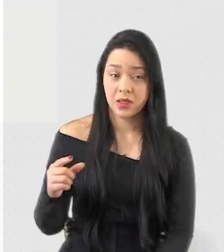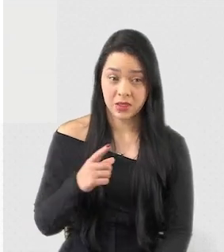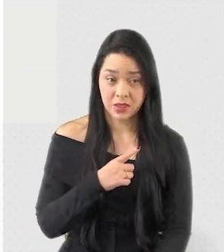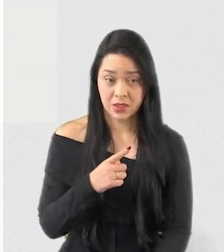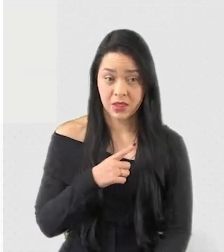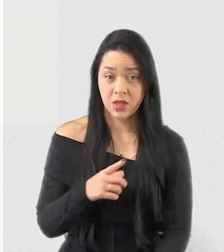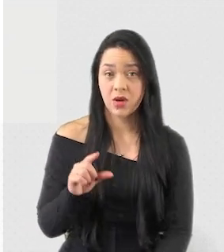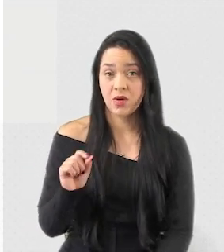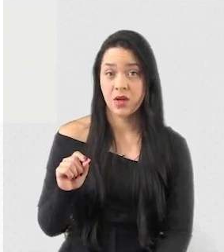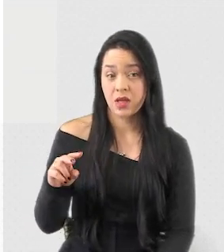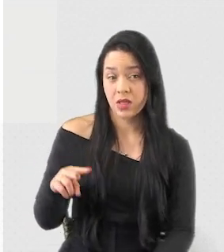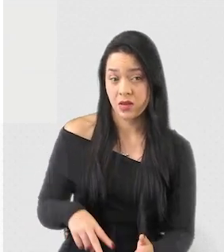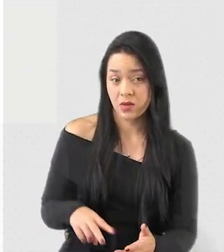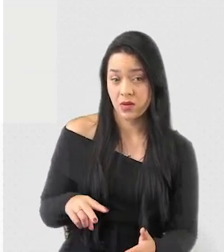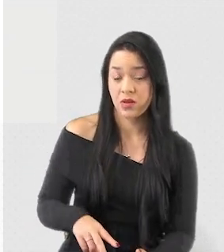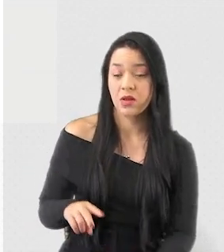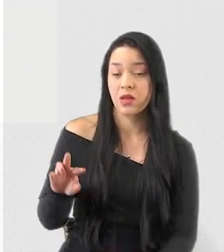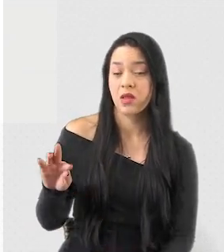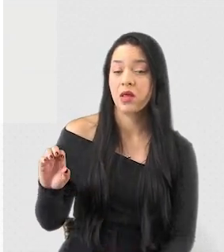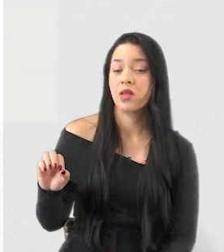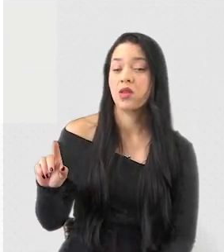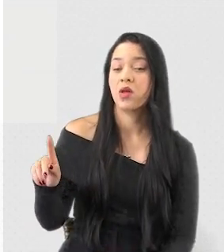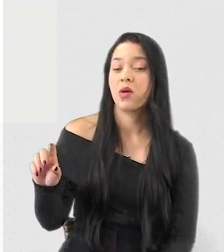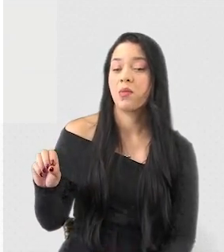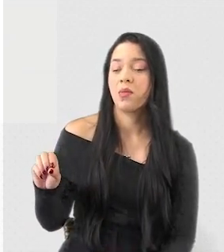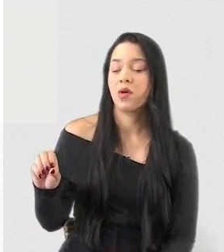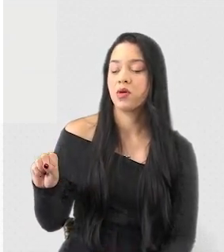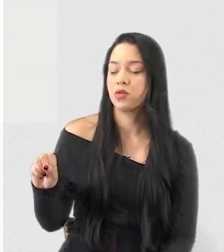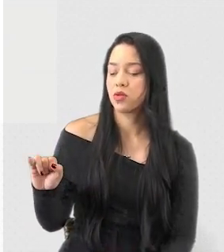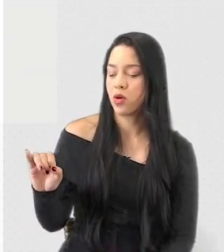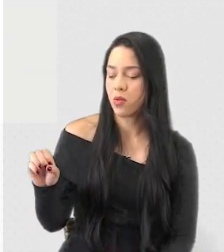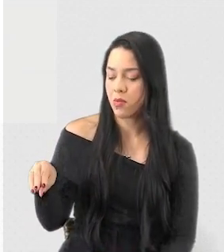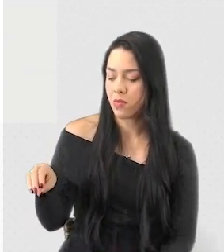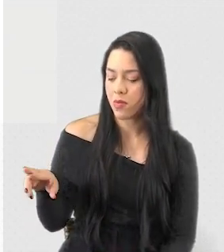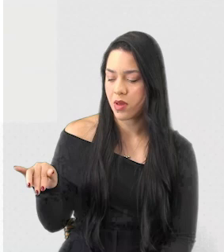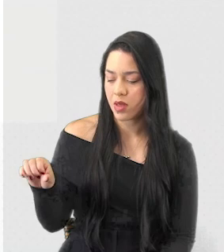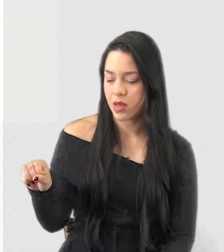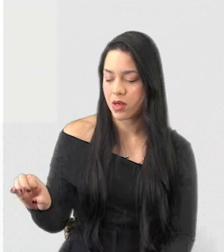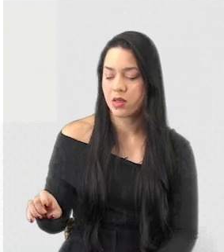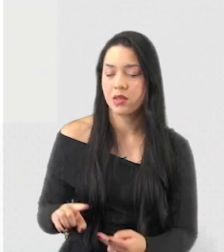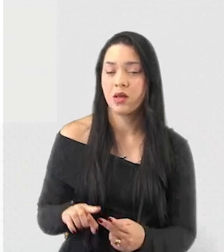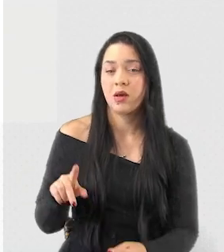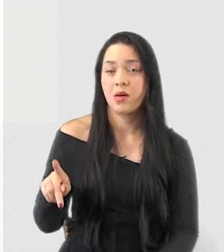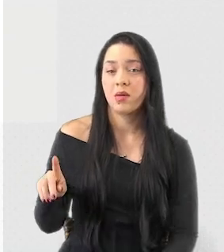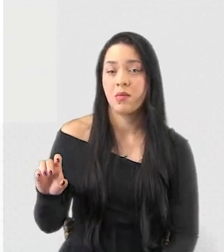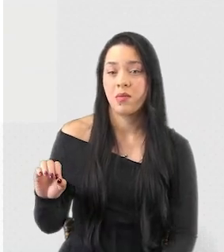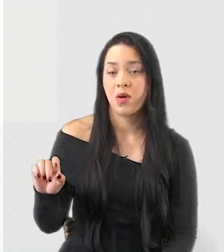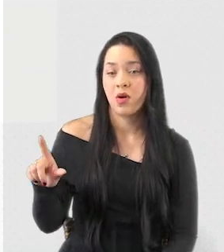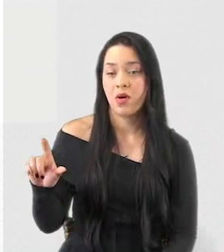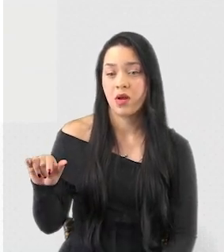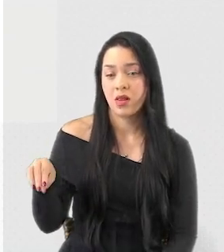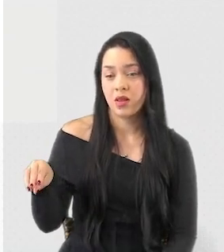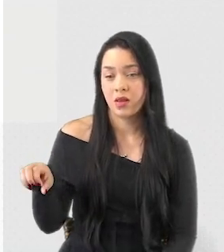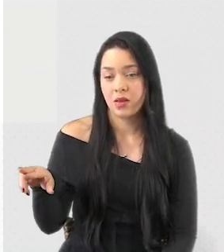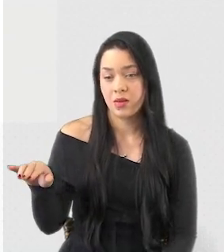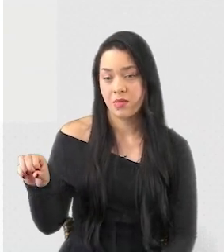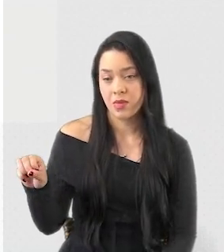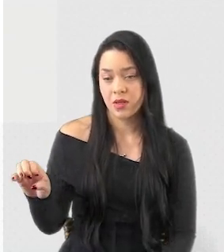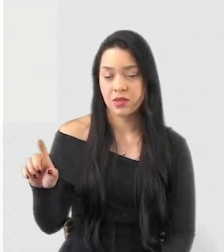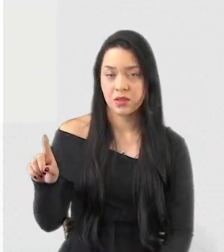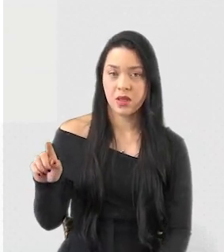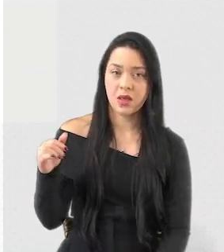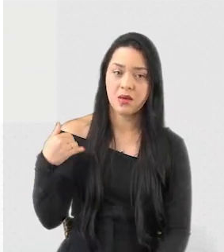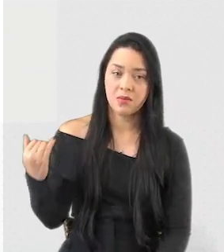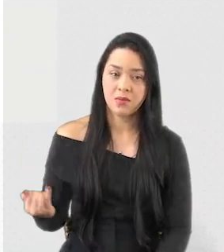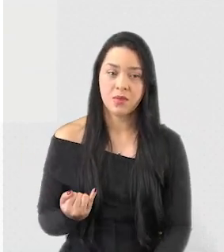a leitura da topoisomerase, para que eu tenha a leitura da polimerase, né? Essas enzimas que são importantes para o trabalho